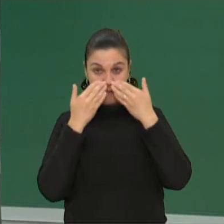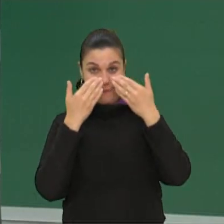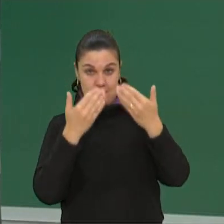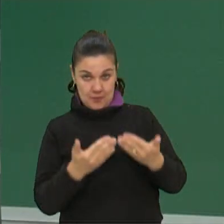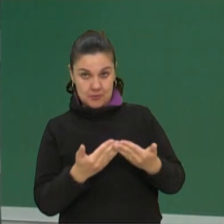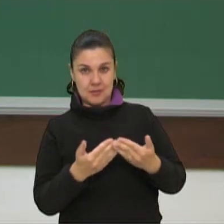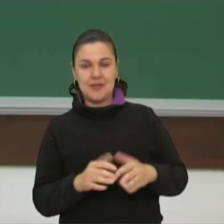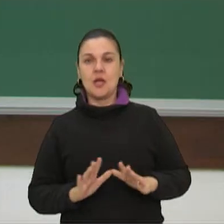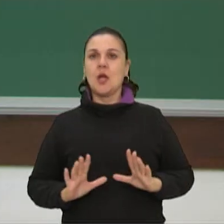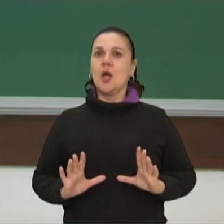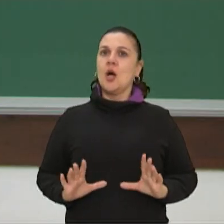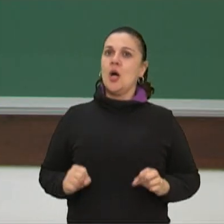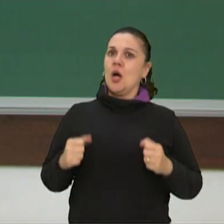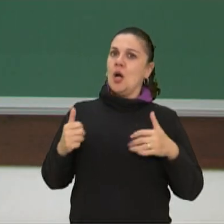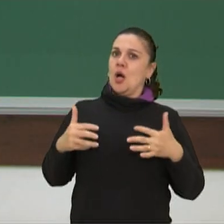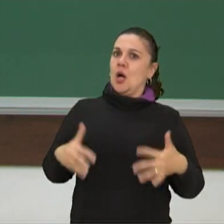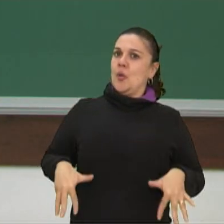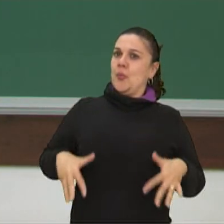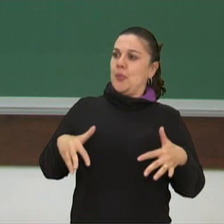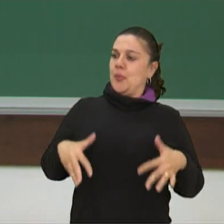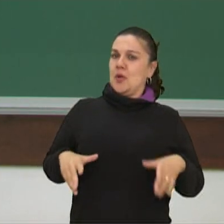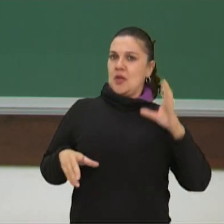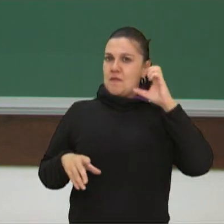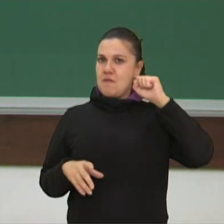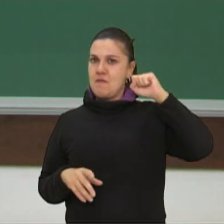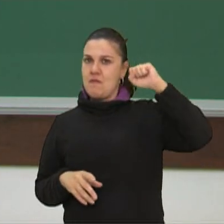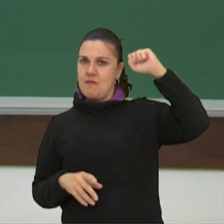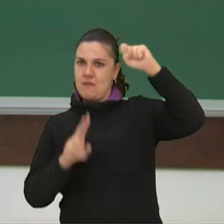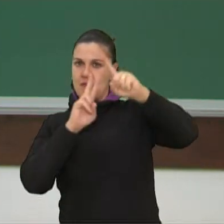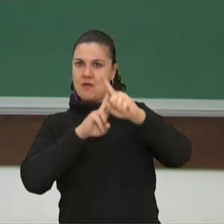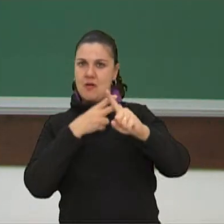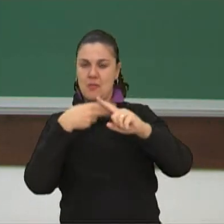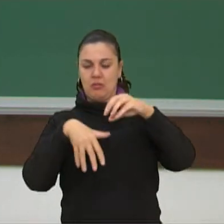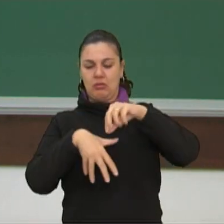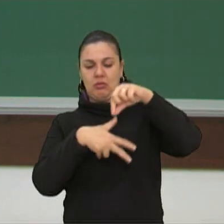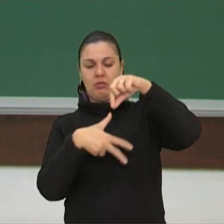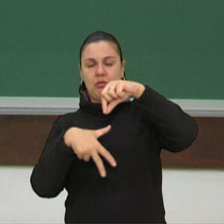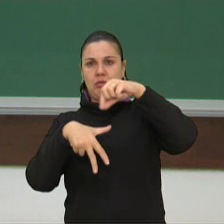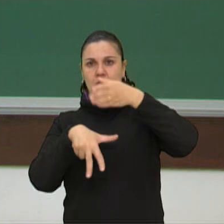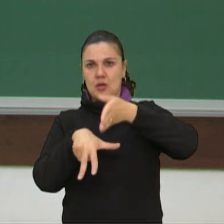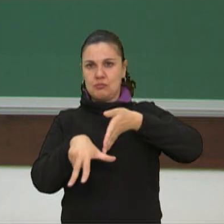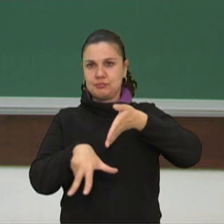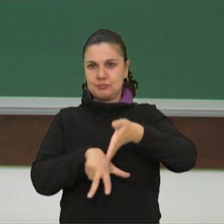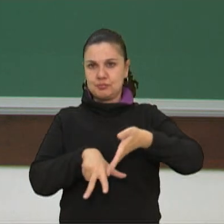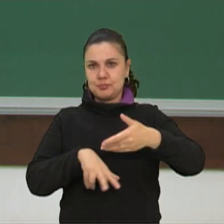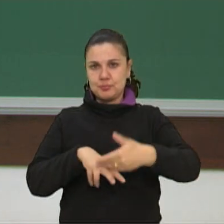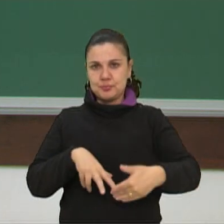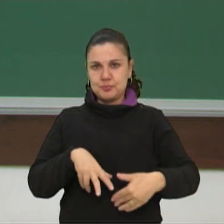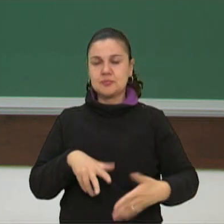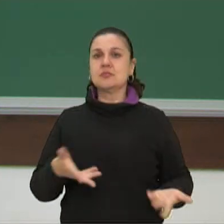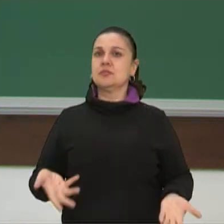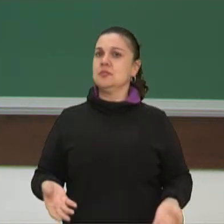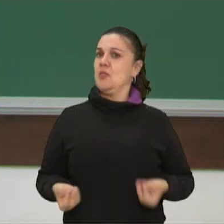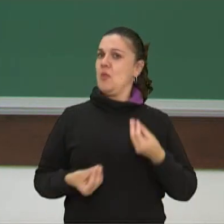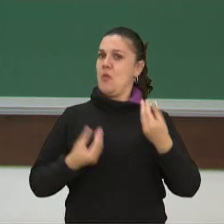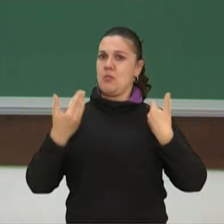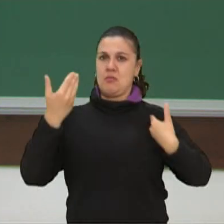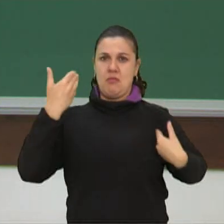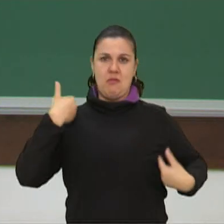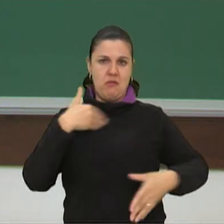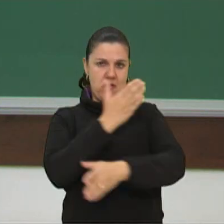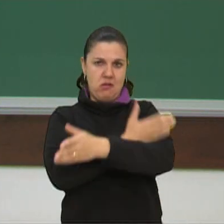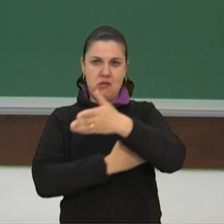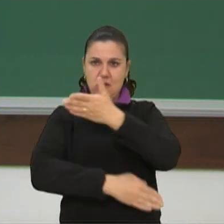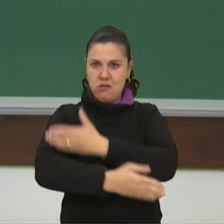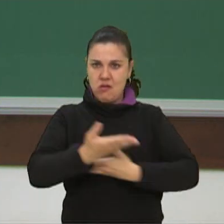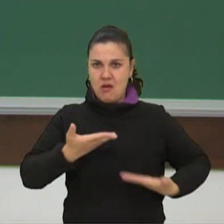pública. Por que uma punição tão severa? Não era só enforcar, mas ainda esquartejar em praça